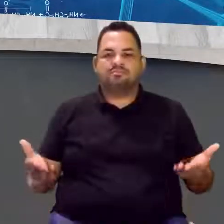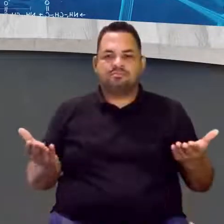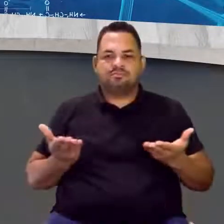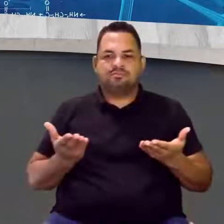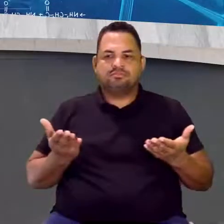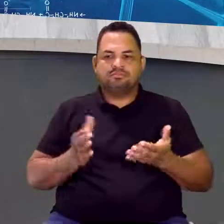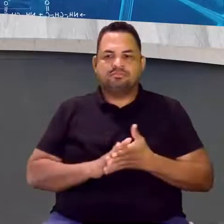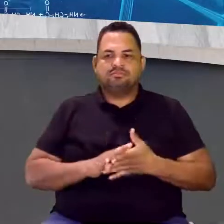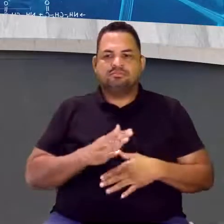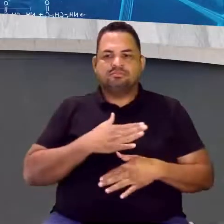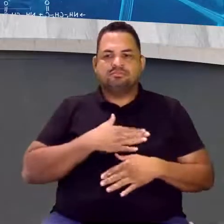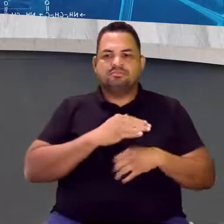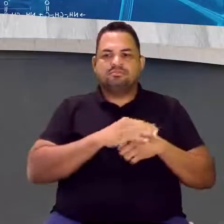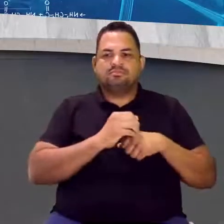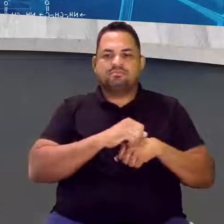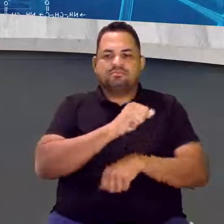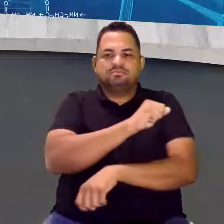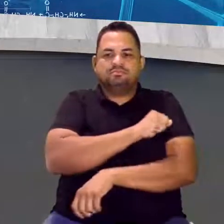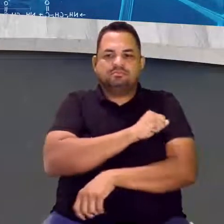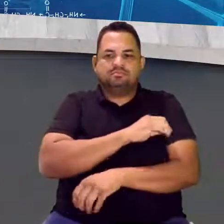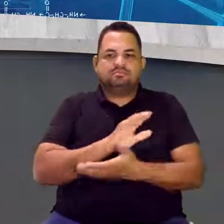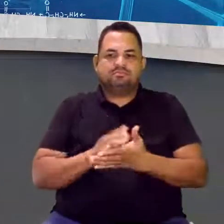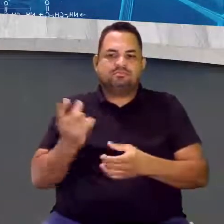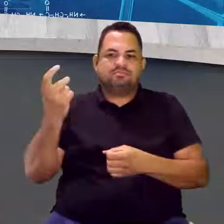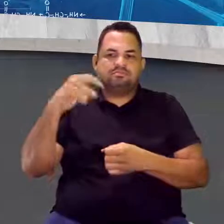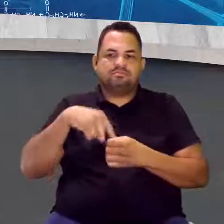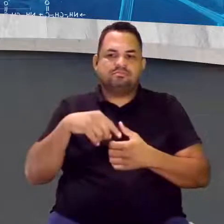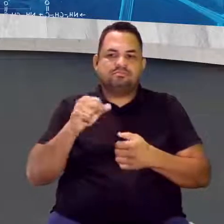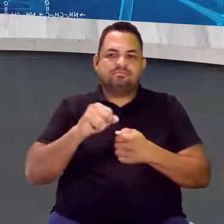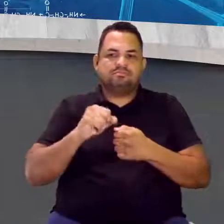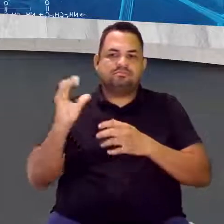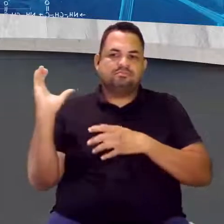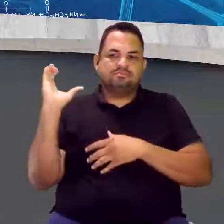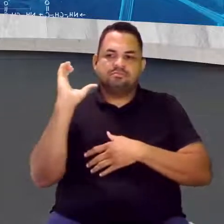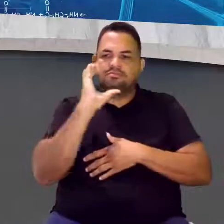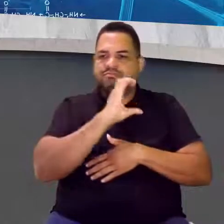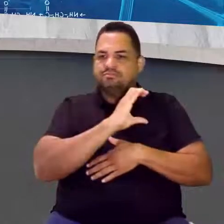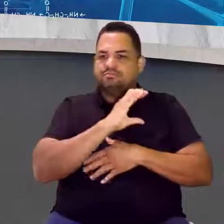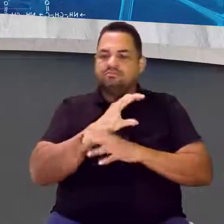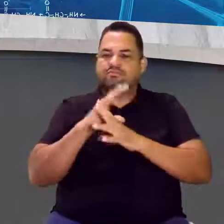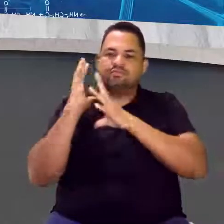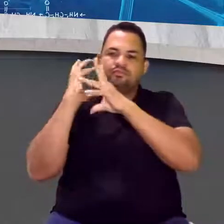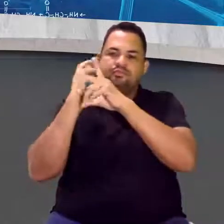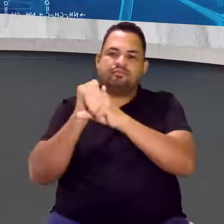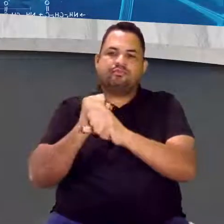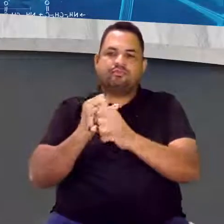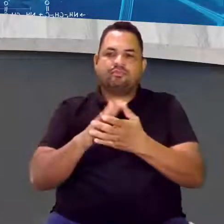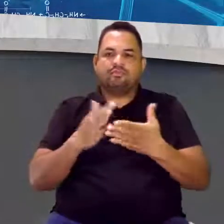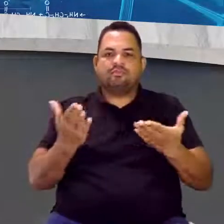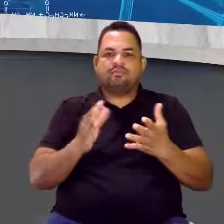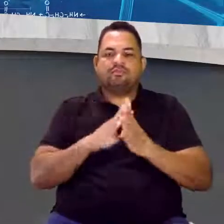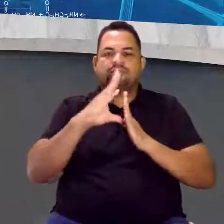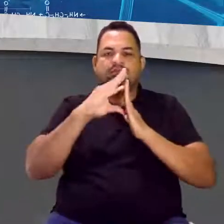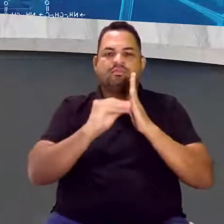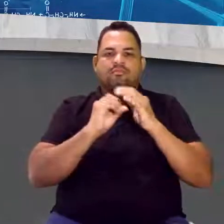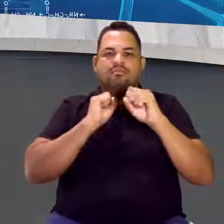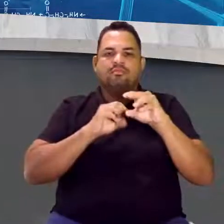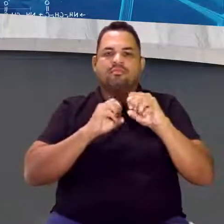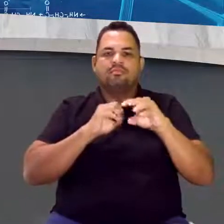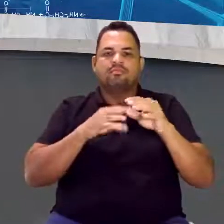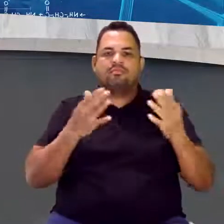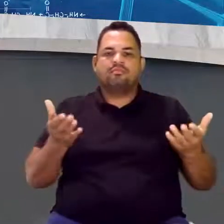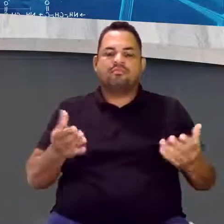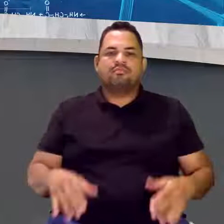Agora, meu caro aluno, voltamos aqui para fazer aquela breve revisão, né, sobre o conteúdo